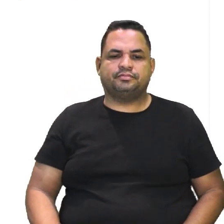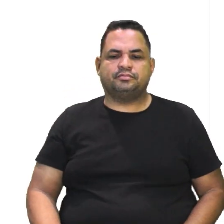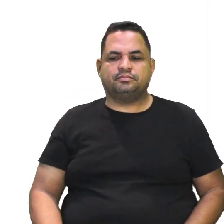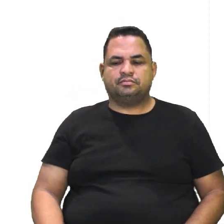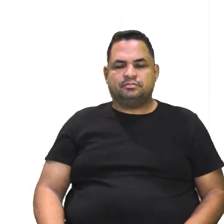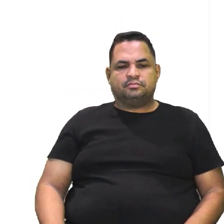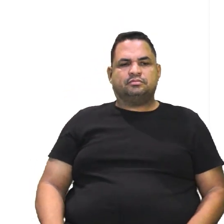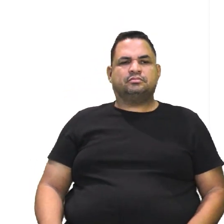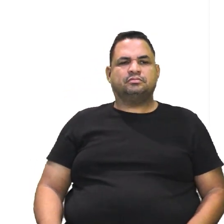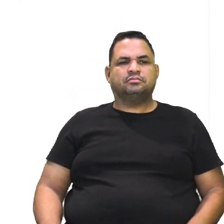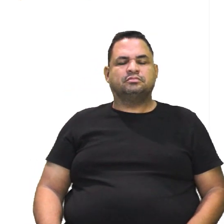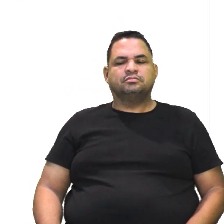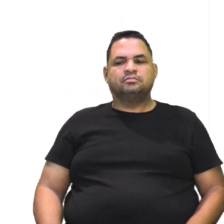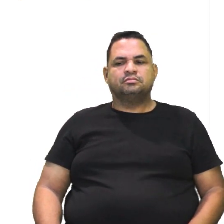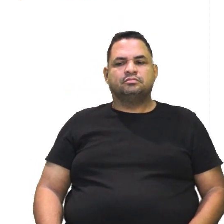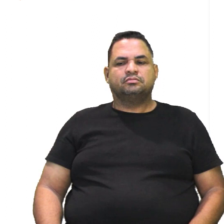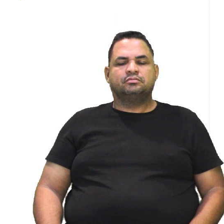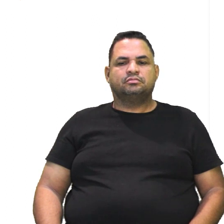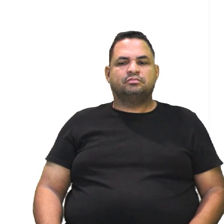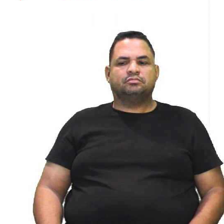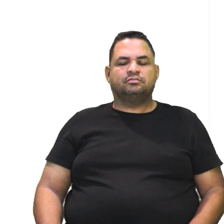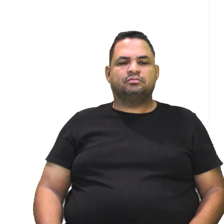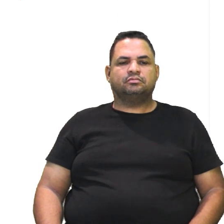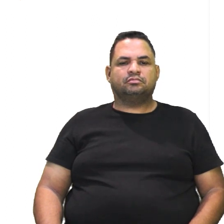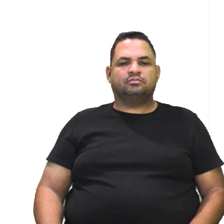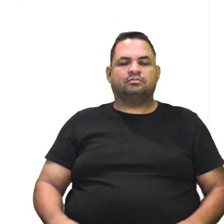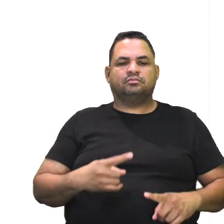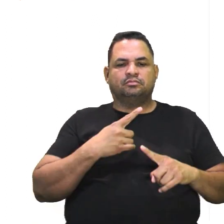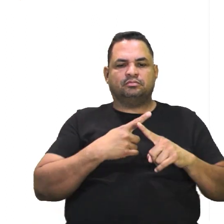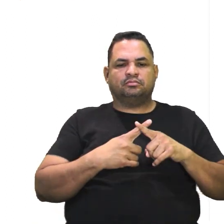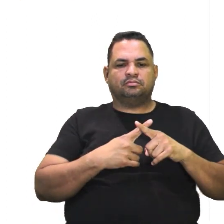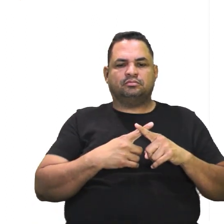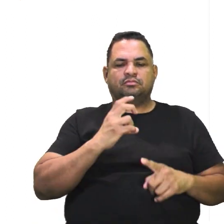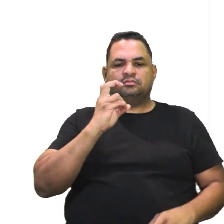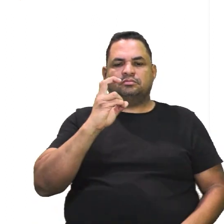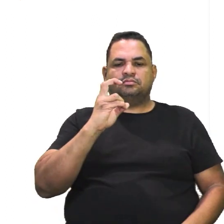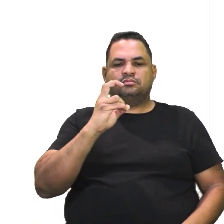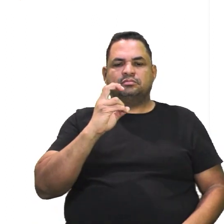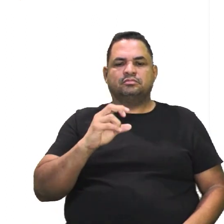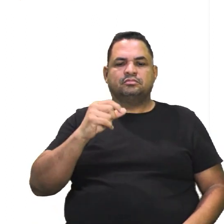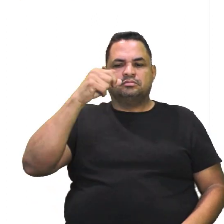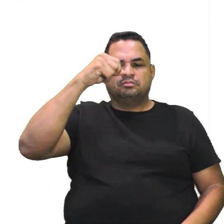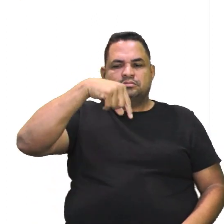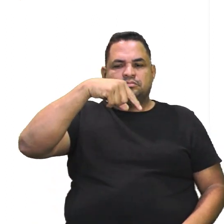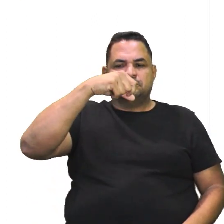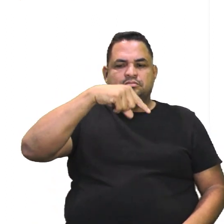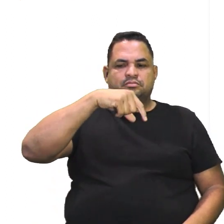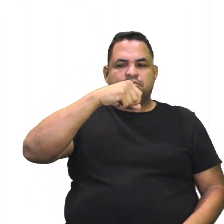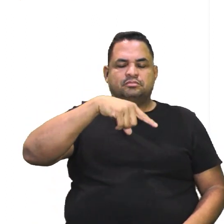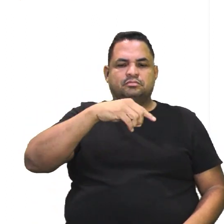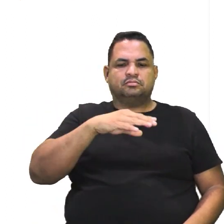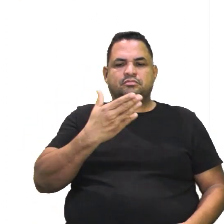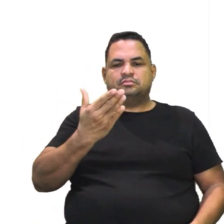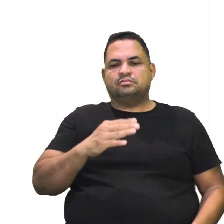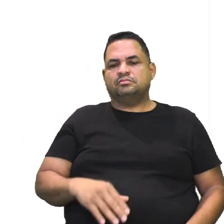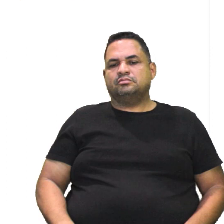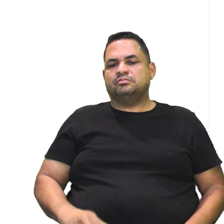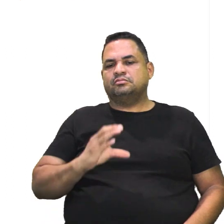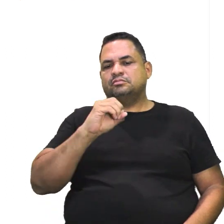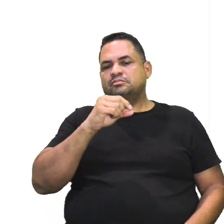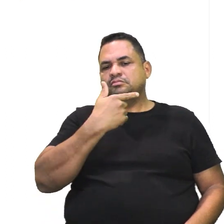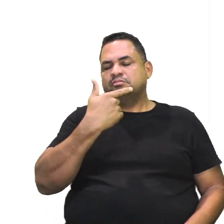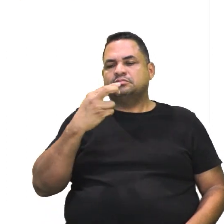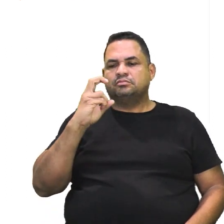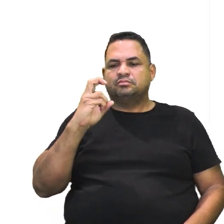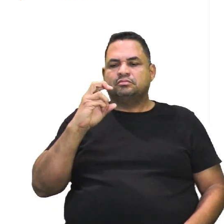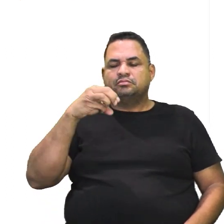0,05, vamos botar de uma corzinha diferente, vezes 5 gotas, então 0,25, né?